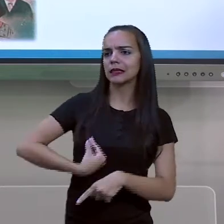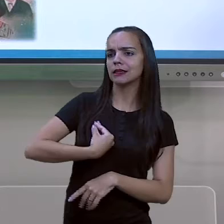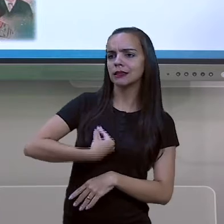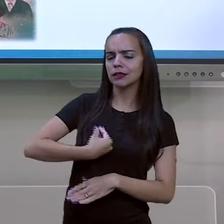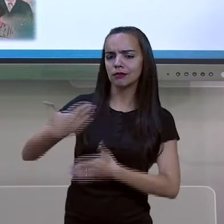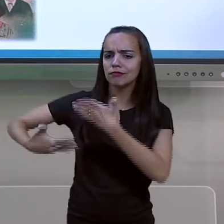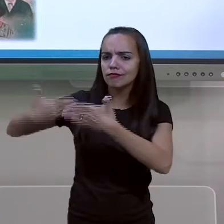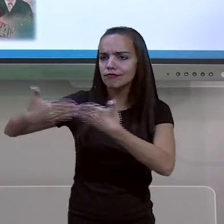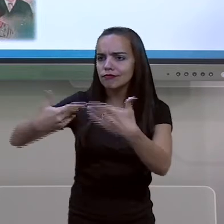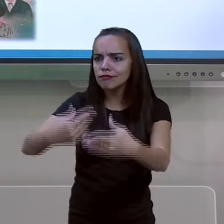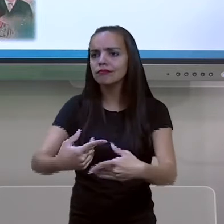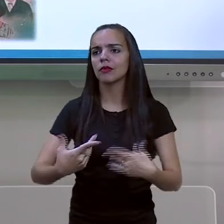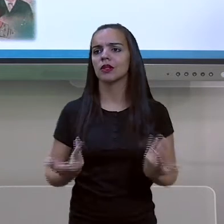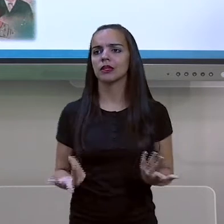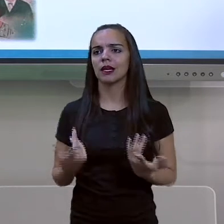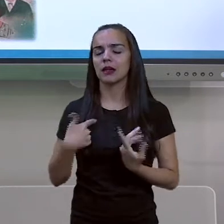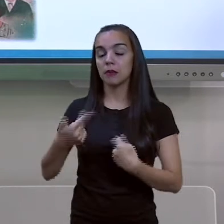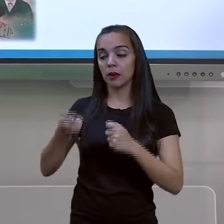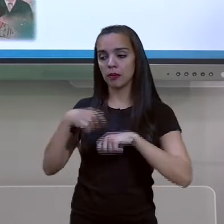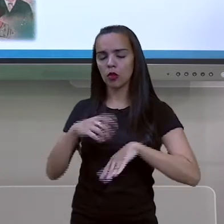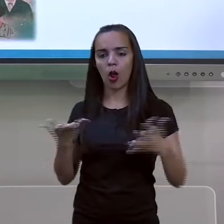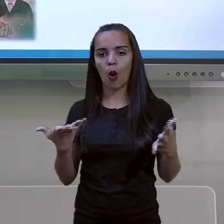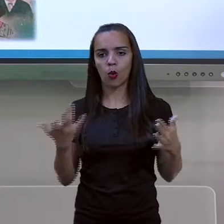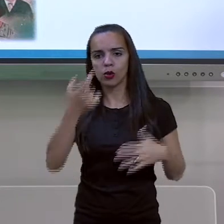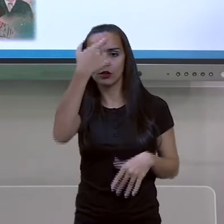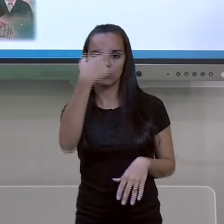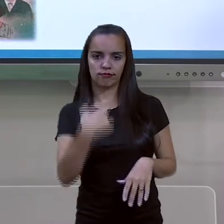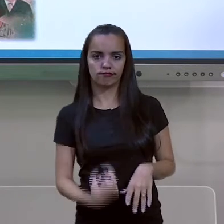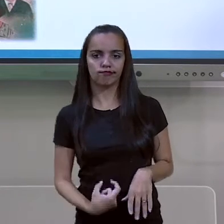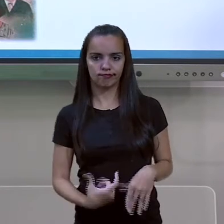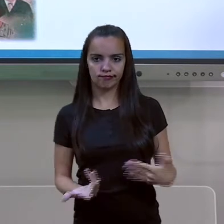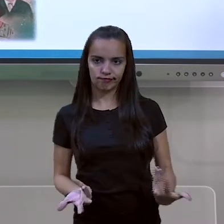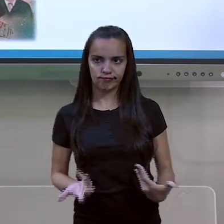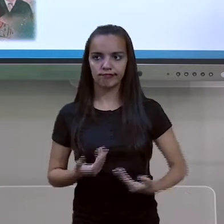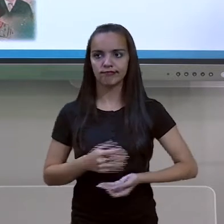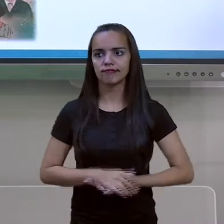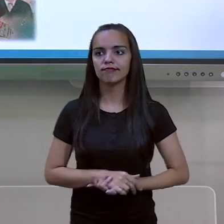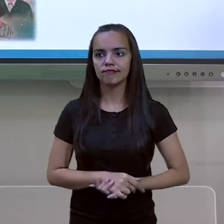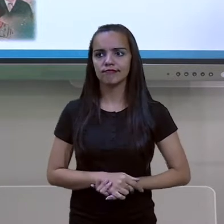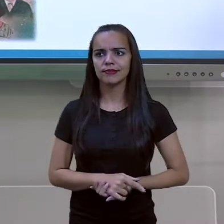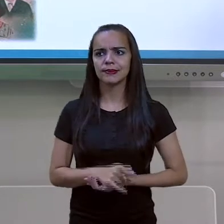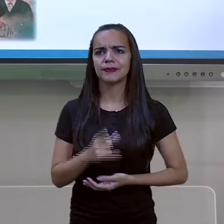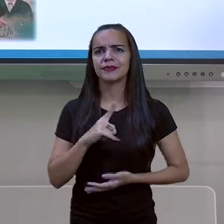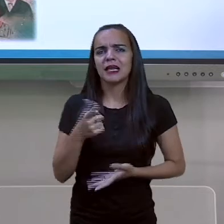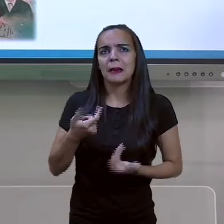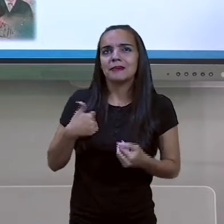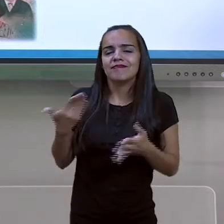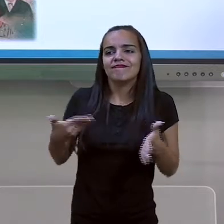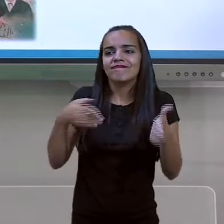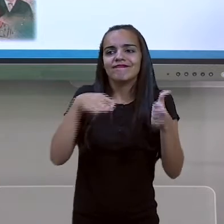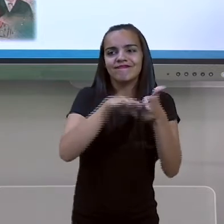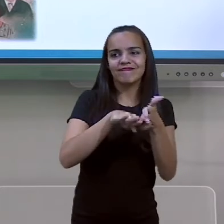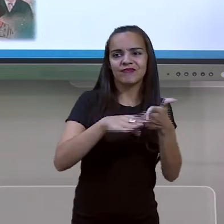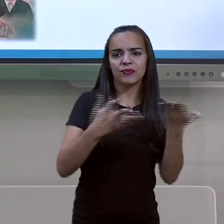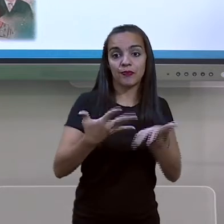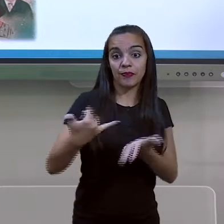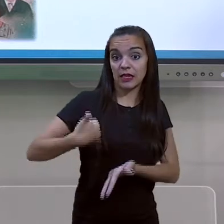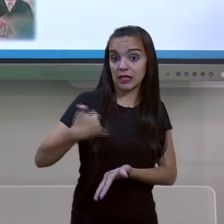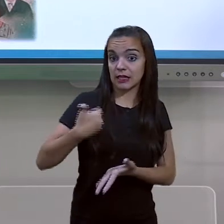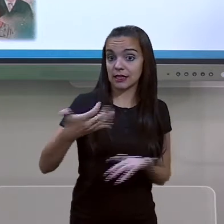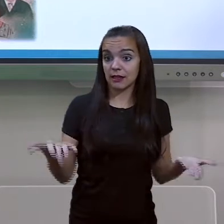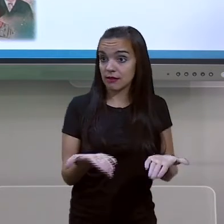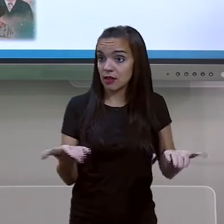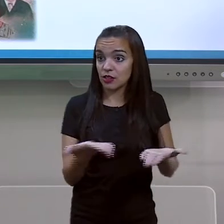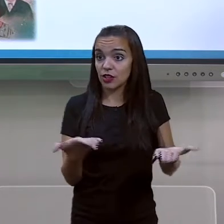dia a dia, para eu me tornar quem eu sou hoje? Até eu chegar na idade que eu estou, eu